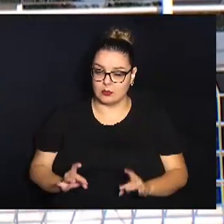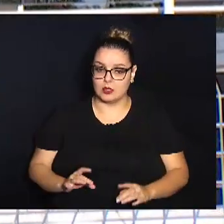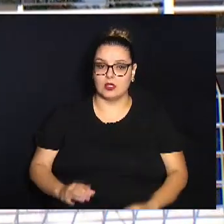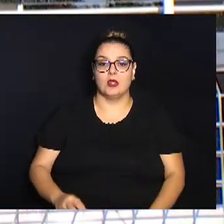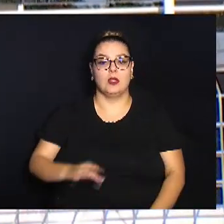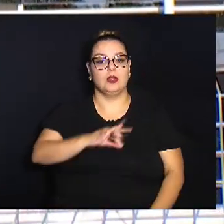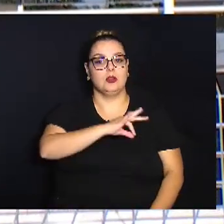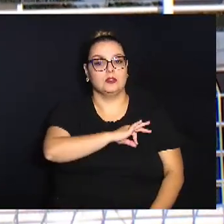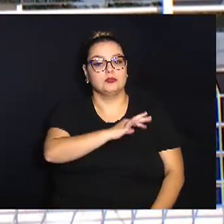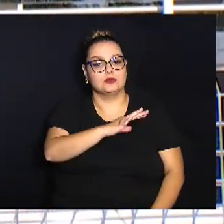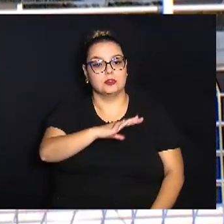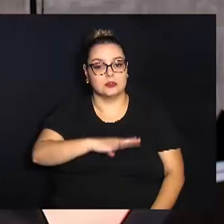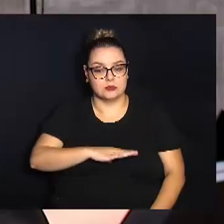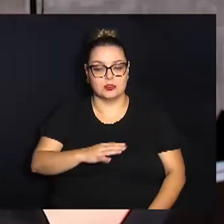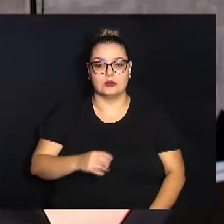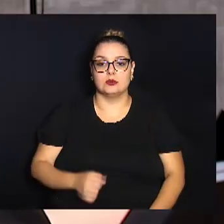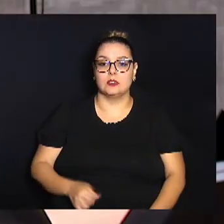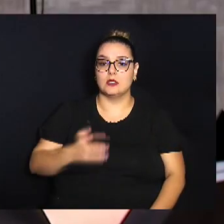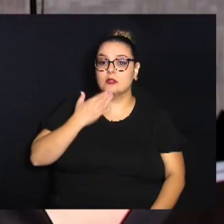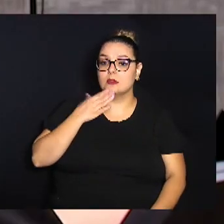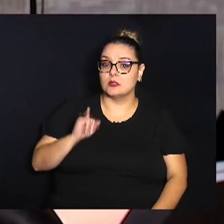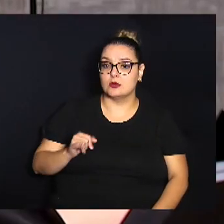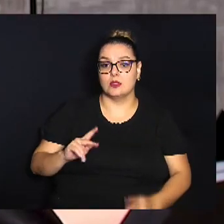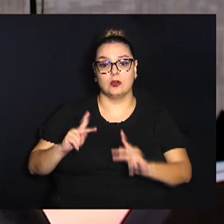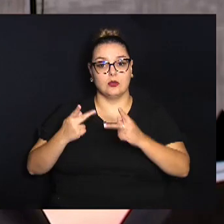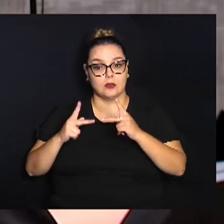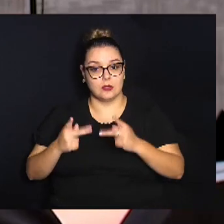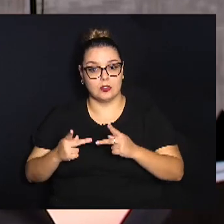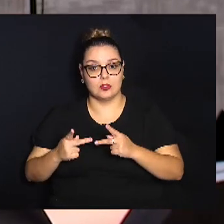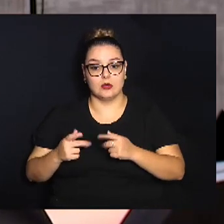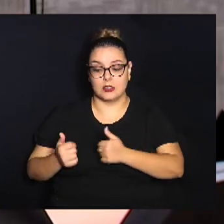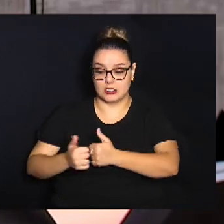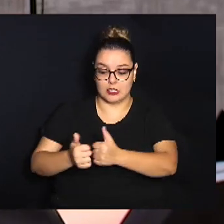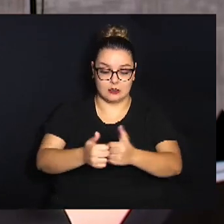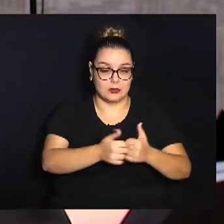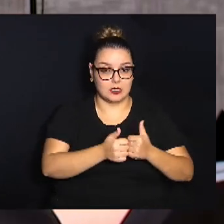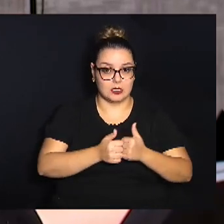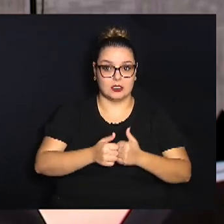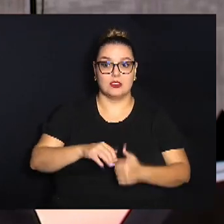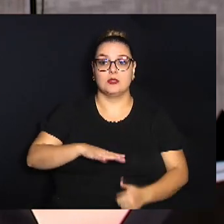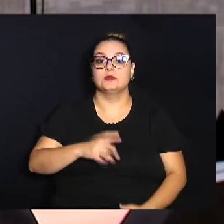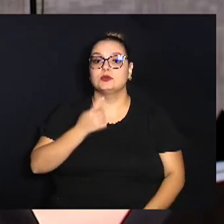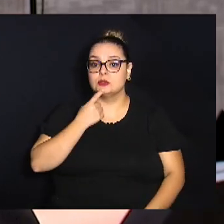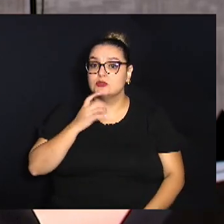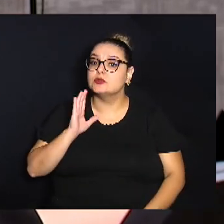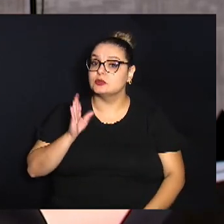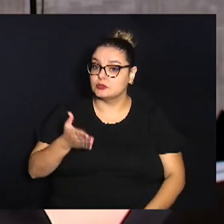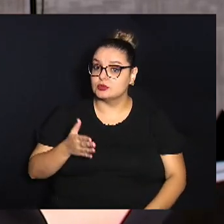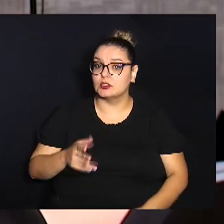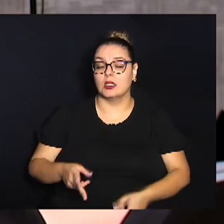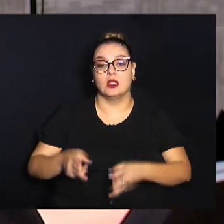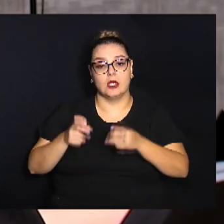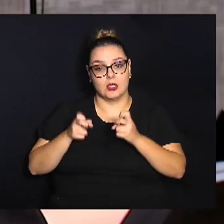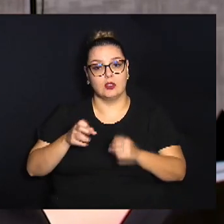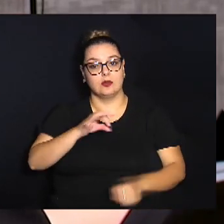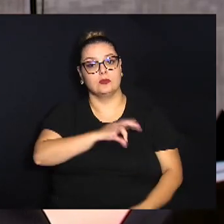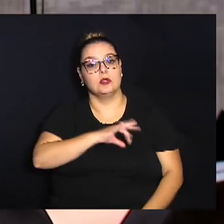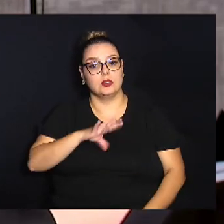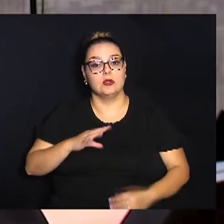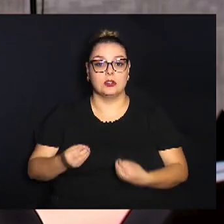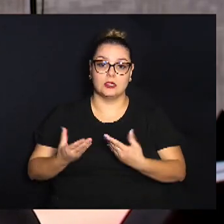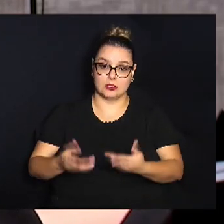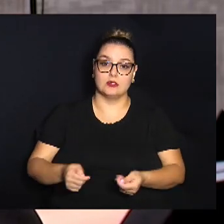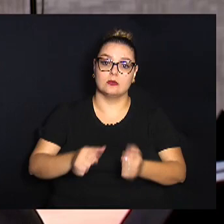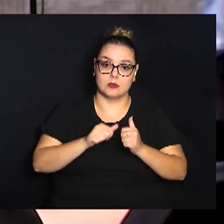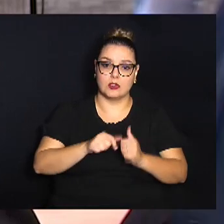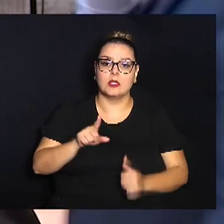guardas municipais. Indaiatuba, Hortolândia, nas cidades vizinhas aqui de Campinas já estão reconhecendo e concedendo esse